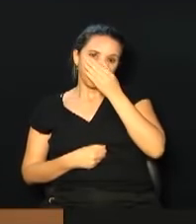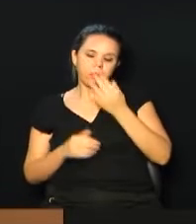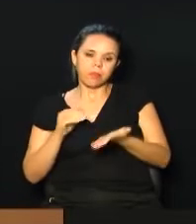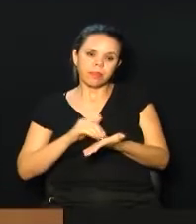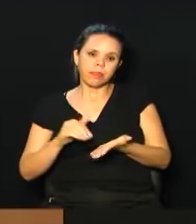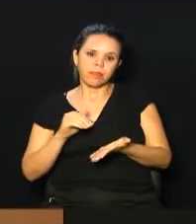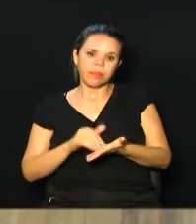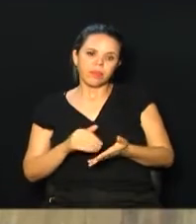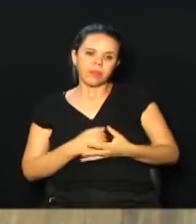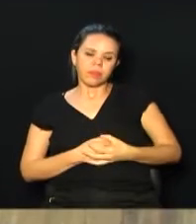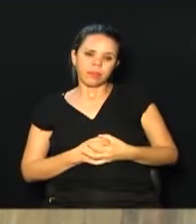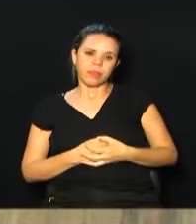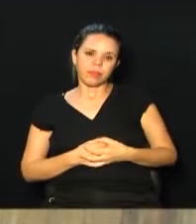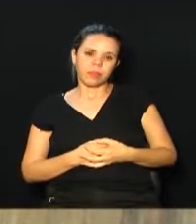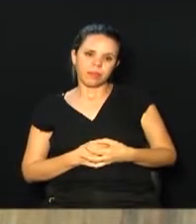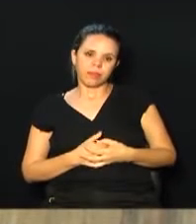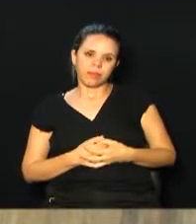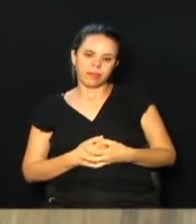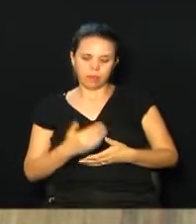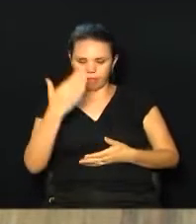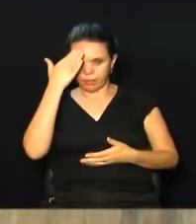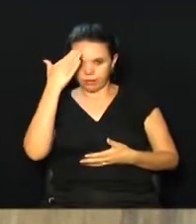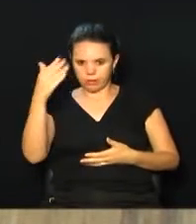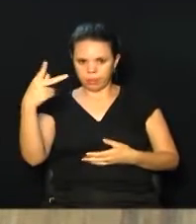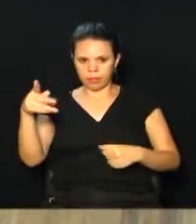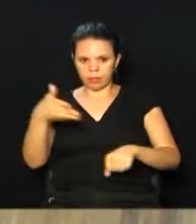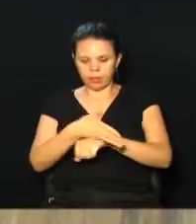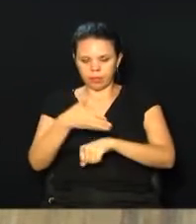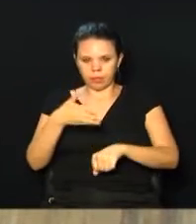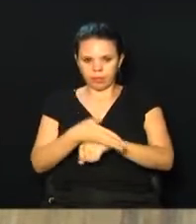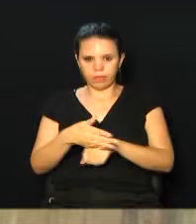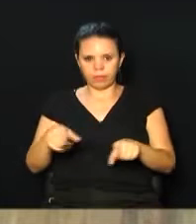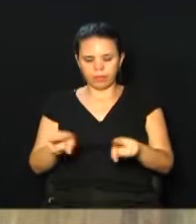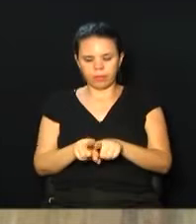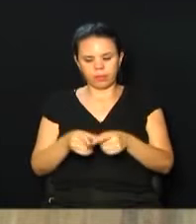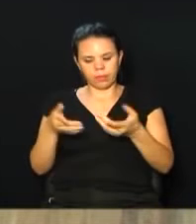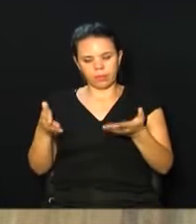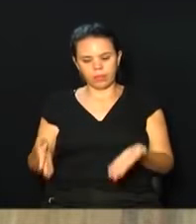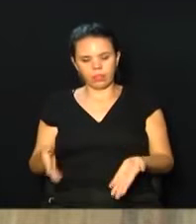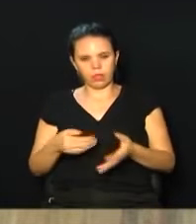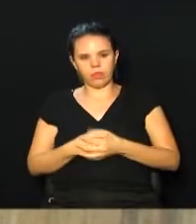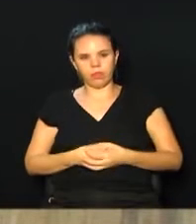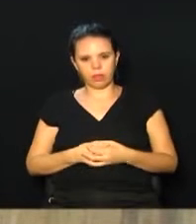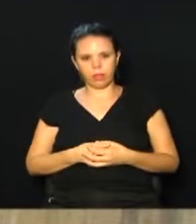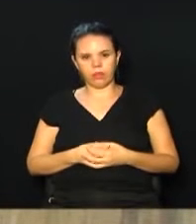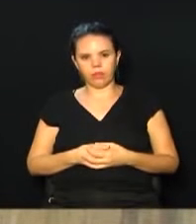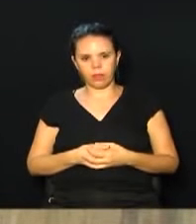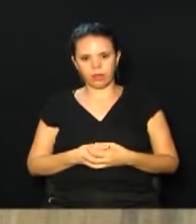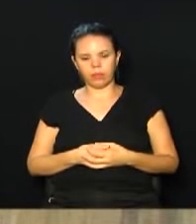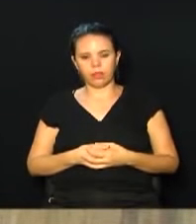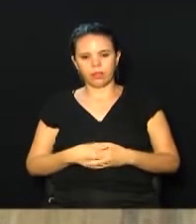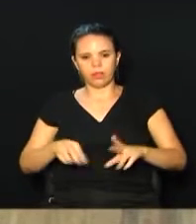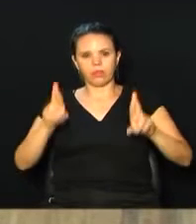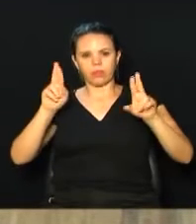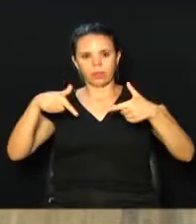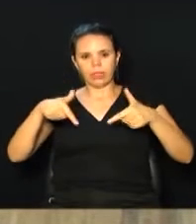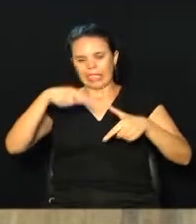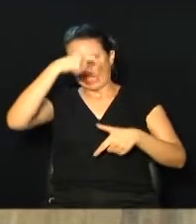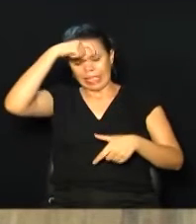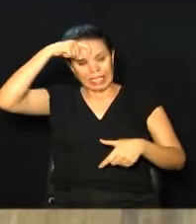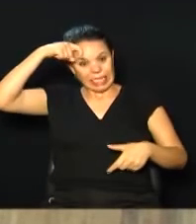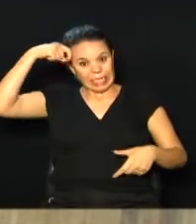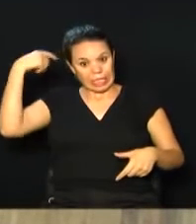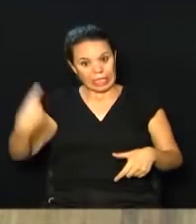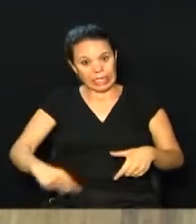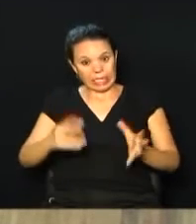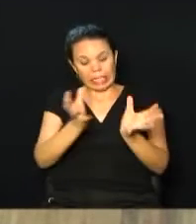Secretário, então, eu agradeço a sua participação também aqui conosco. Desejo aí, sei que o senhor está trabalhando, como o senhor disse,